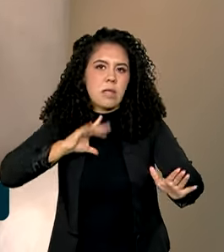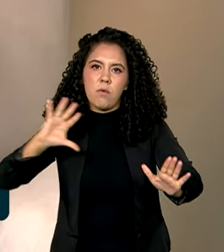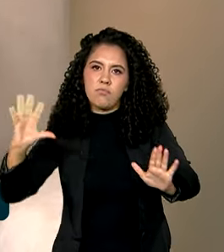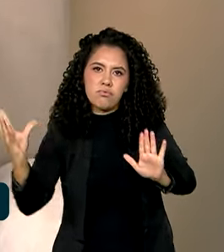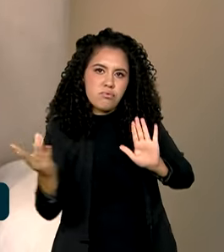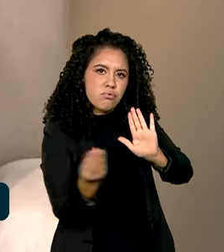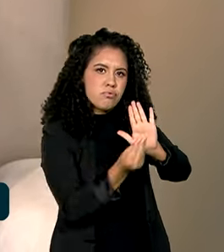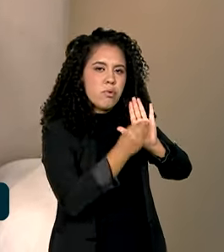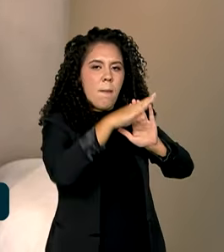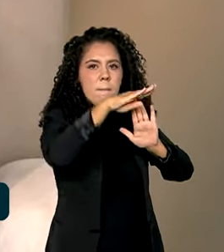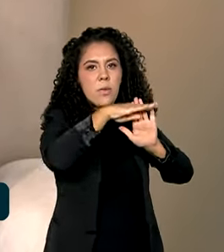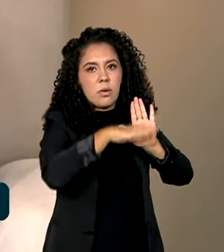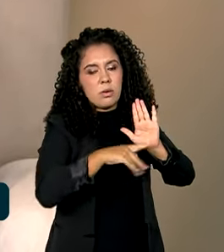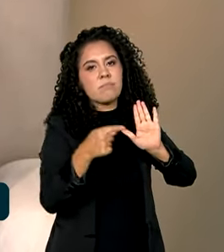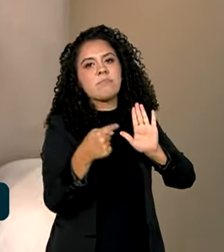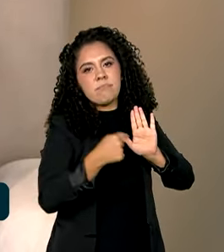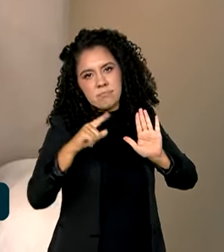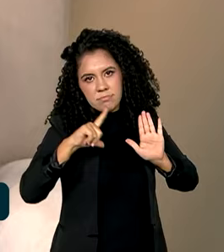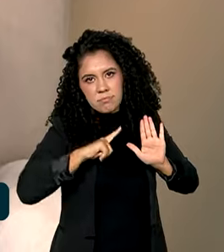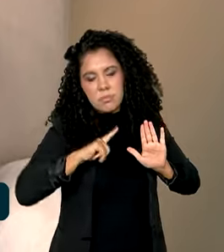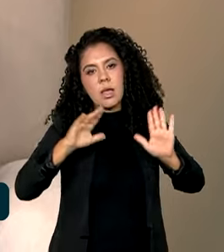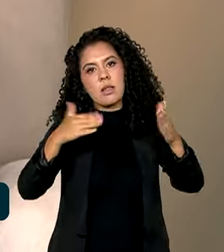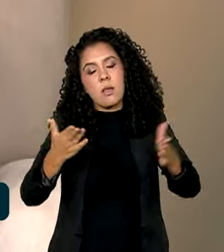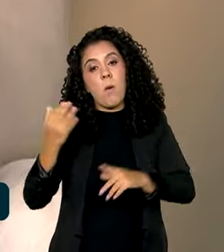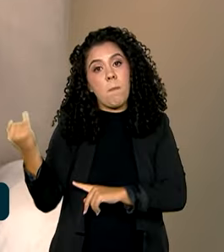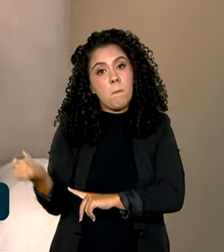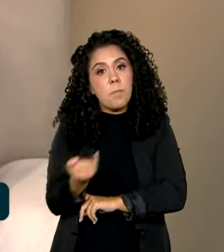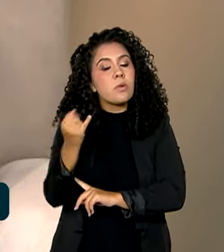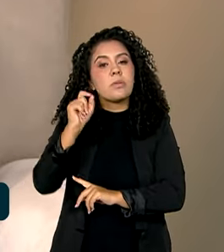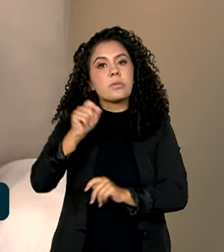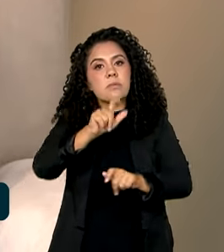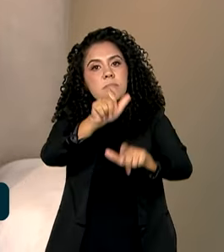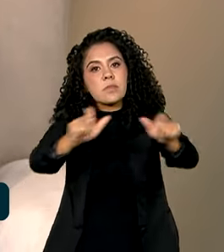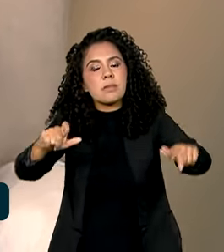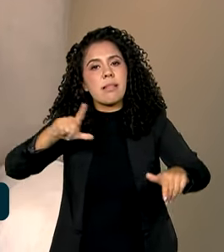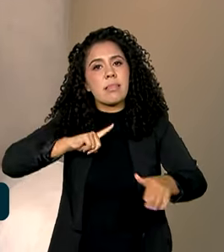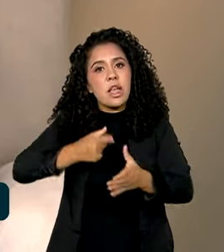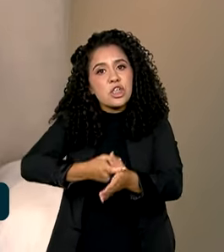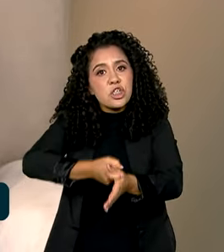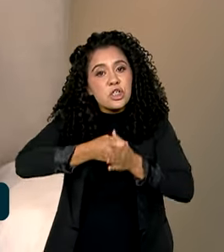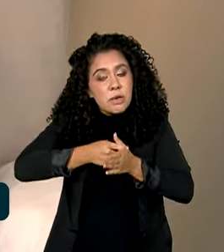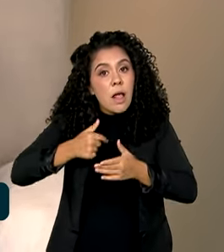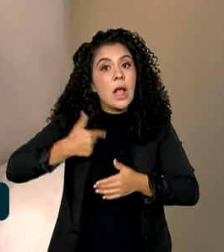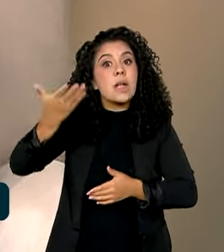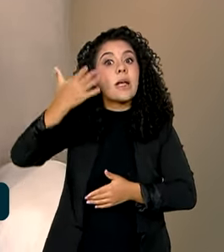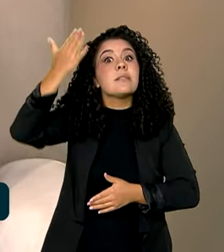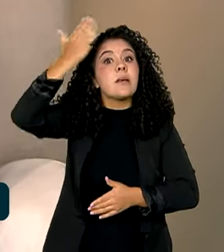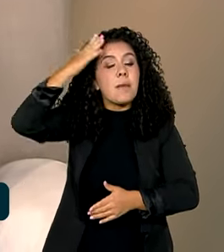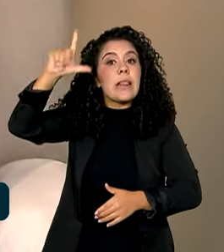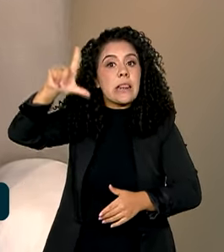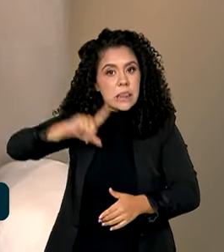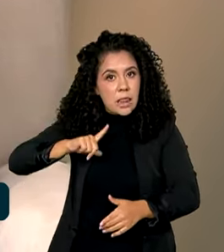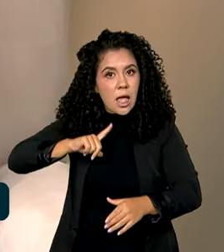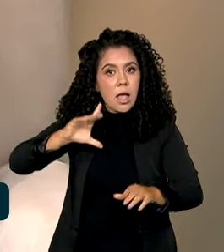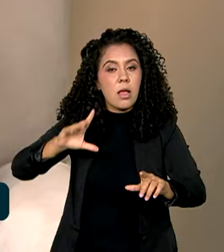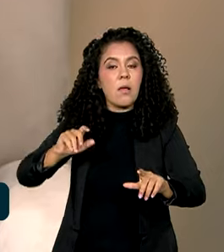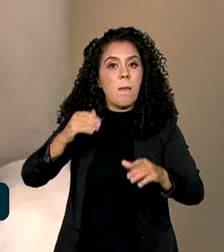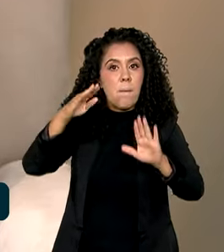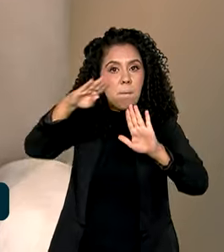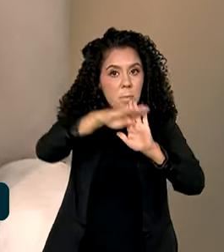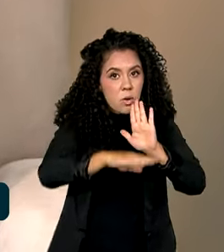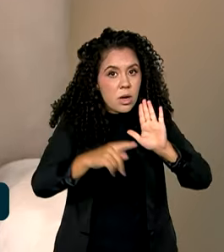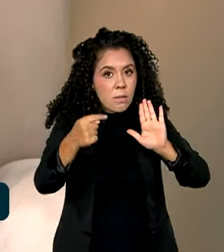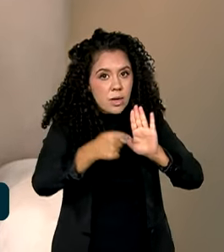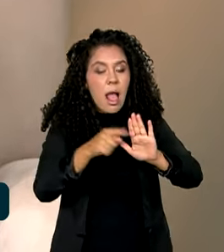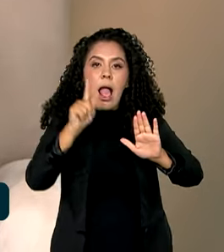Desenrola. Então, é importante que os devedores tenham uma dívida, quero saber se ela está no programa. O jeito de saber se ela está no